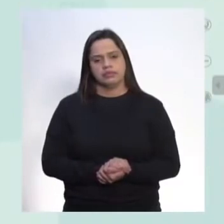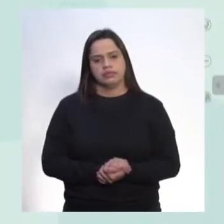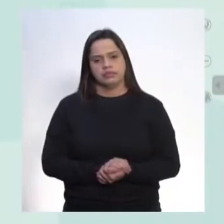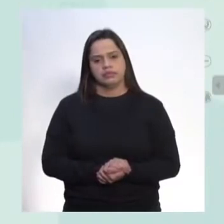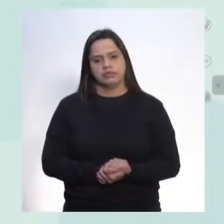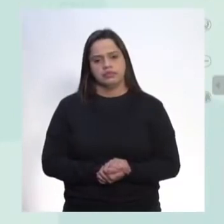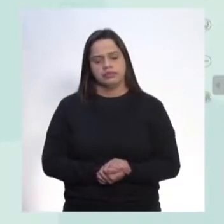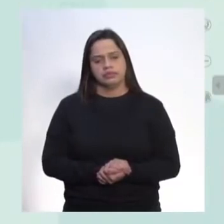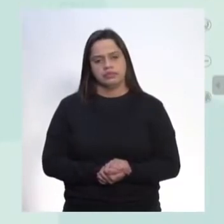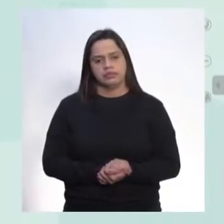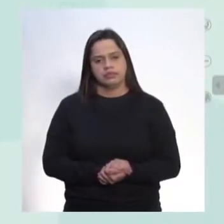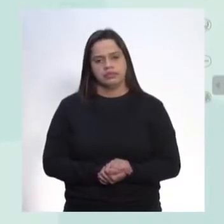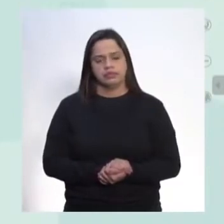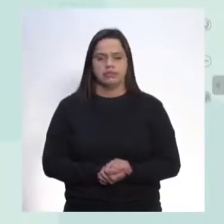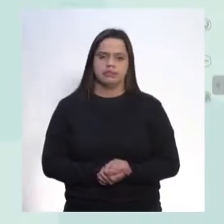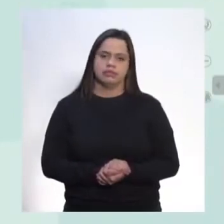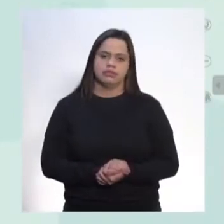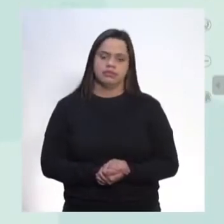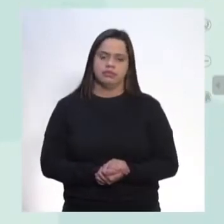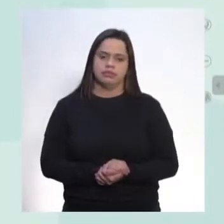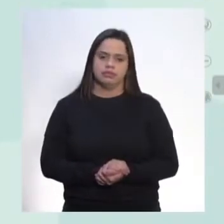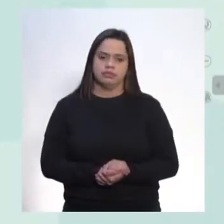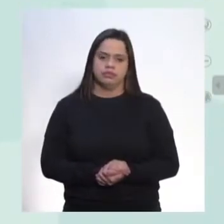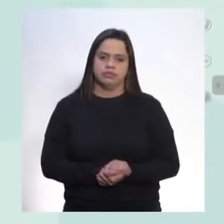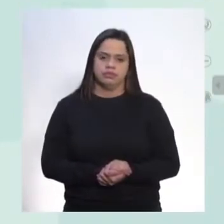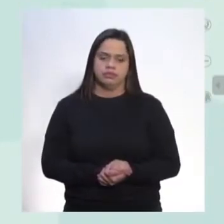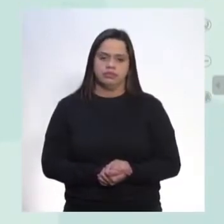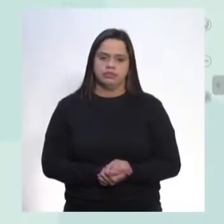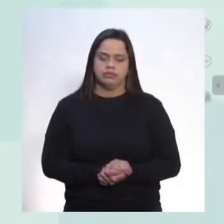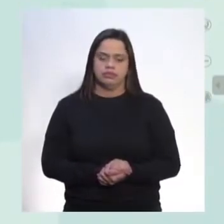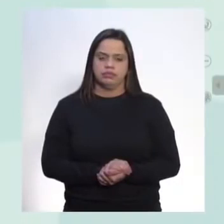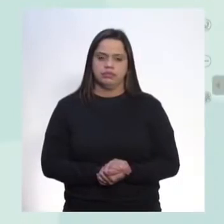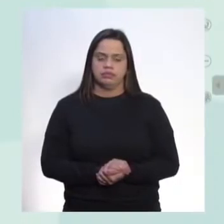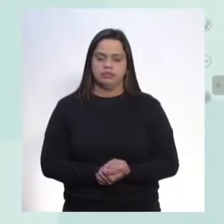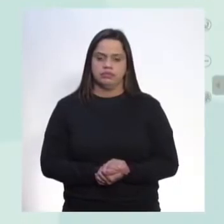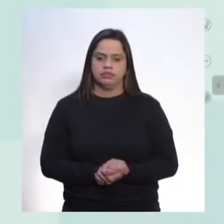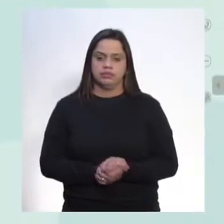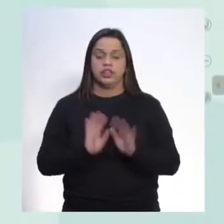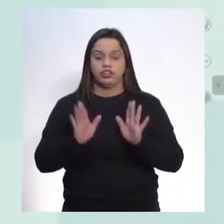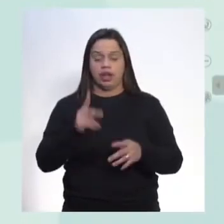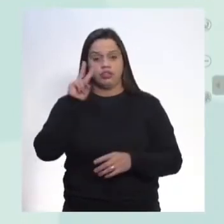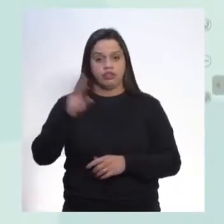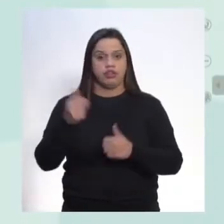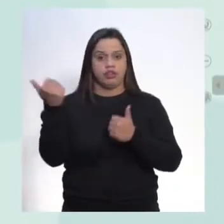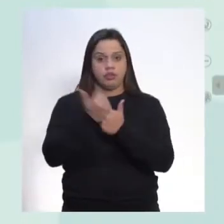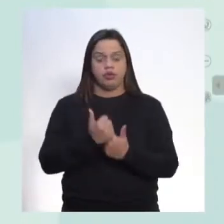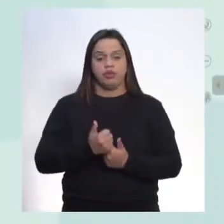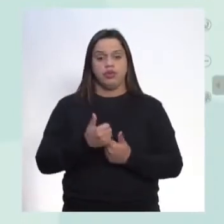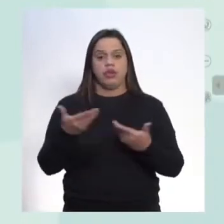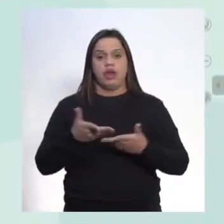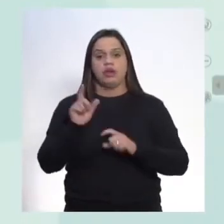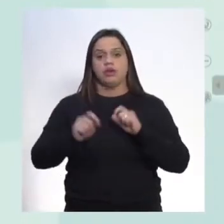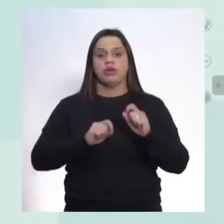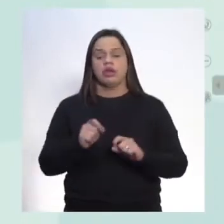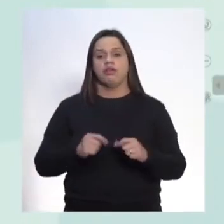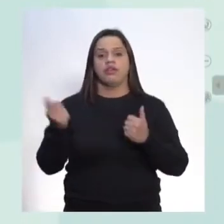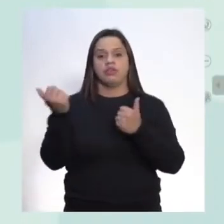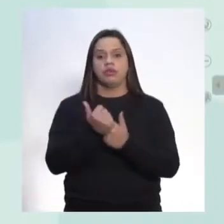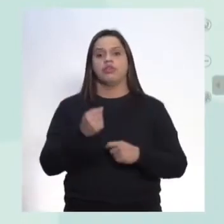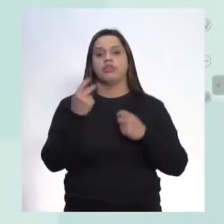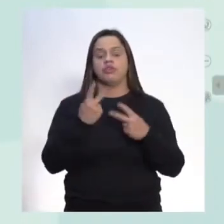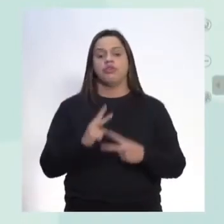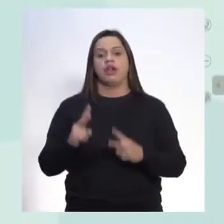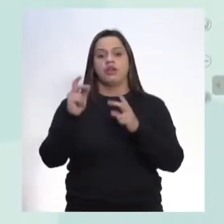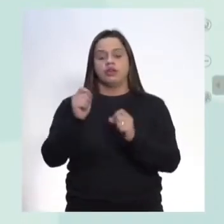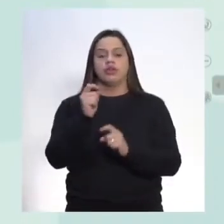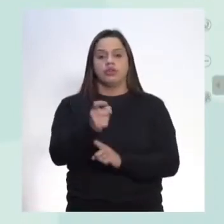Preto, pode ser. Beleza, tá? Então, o que a gente fez aqui? Esse aqui nós substituímos, e aqui a gente vai substituir o valor, tá,